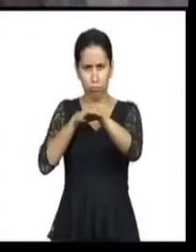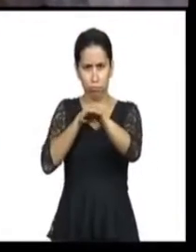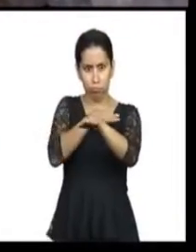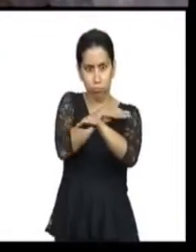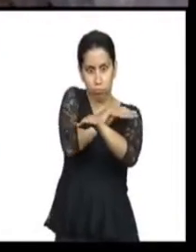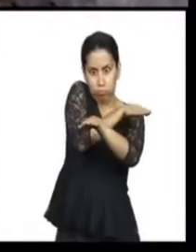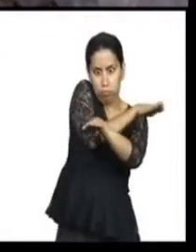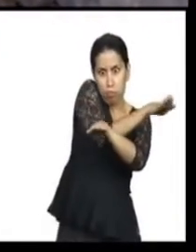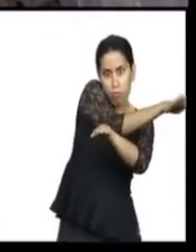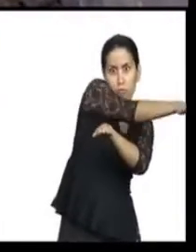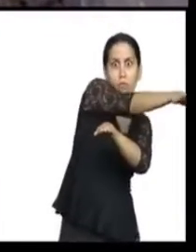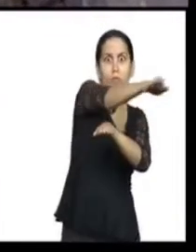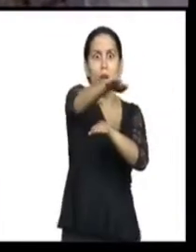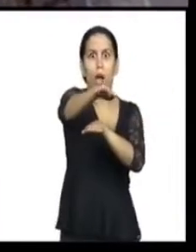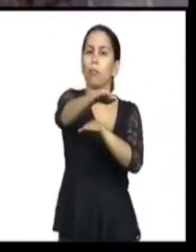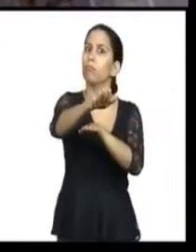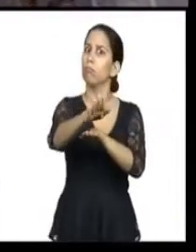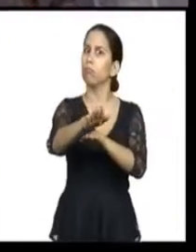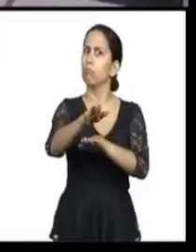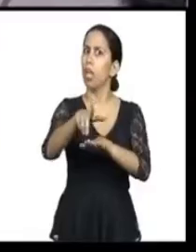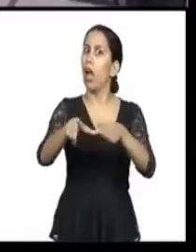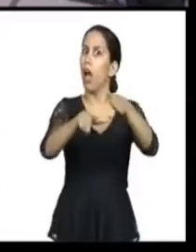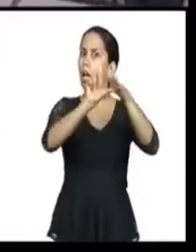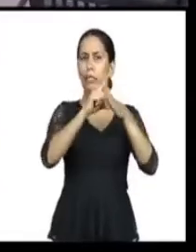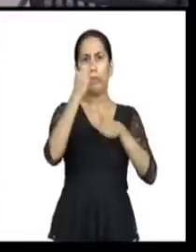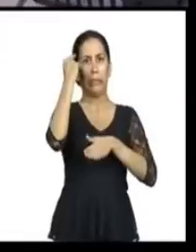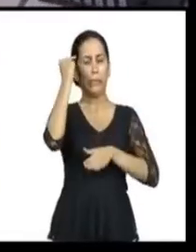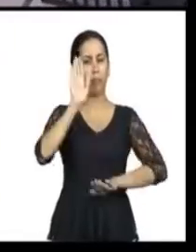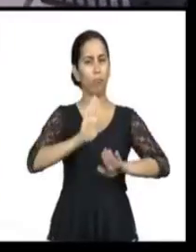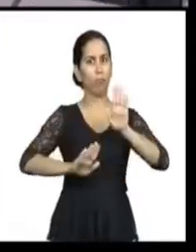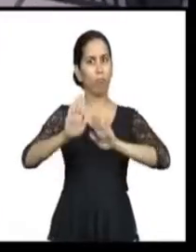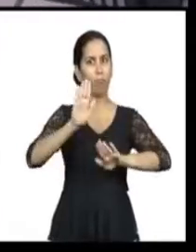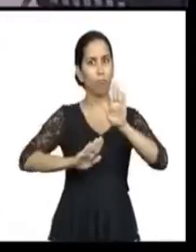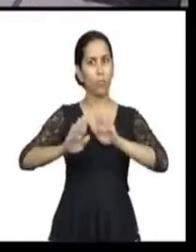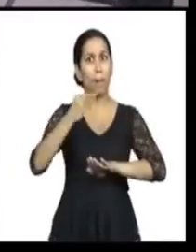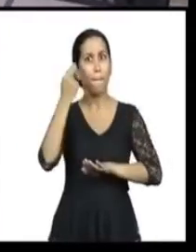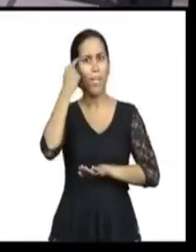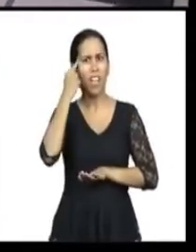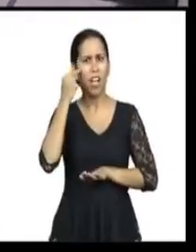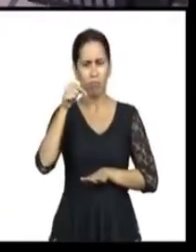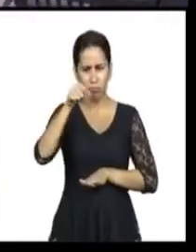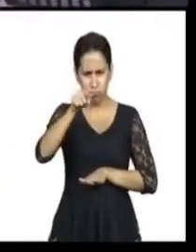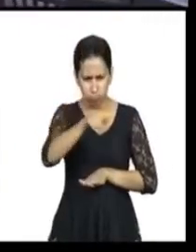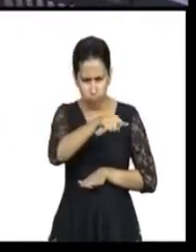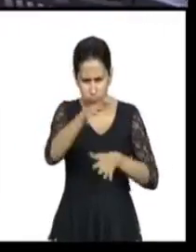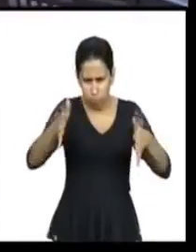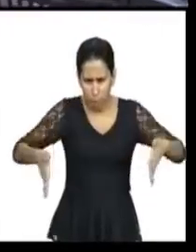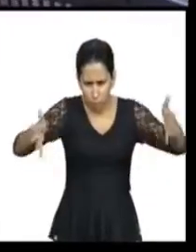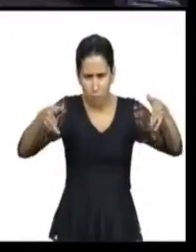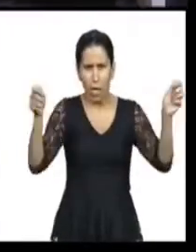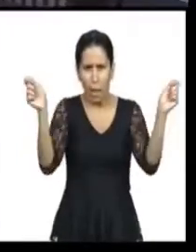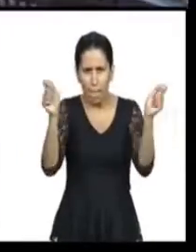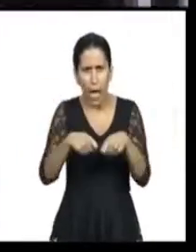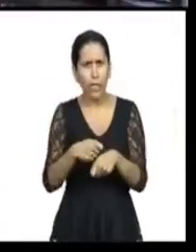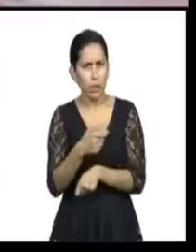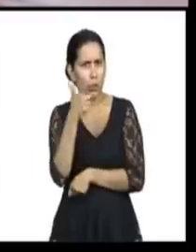se a sinalização indica um local apropriado e as distâncias laterais mínimas.